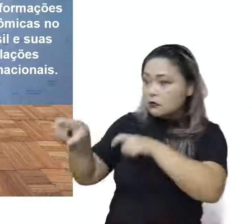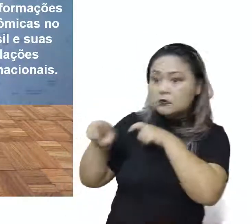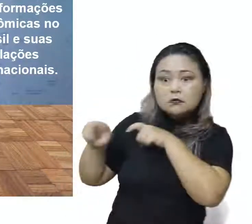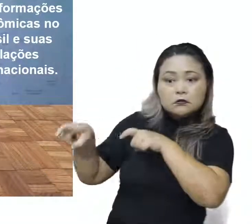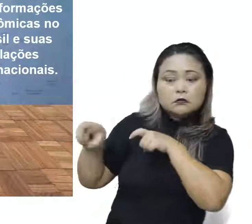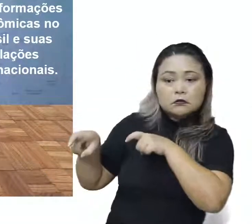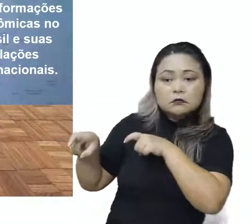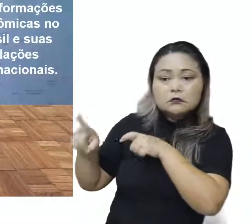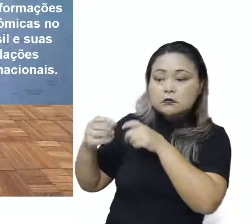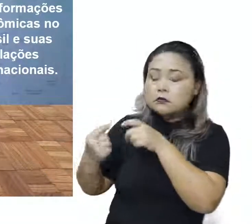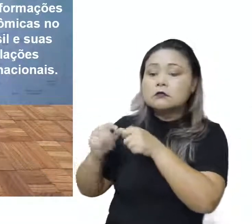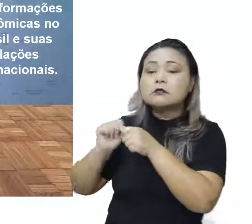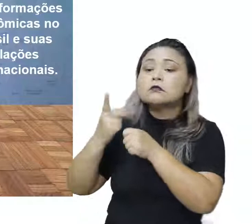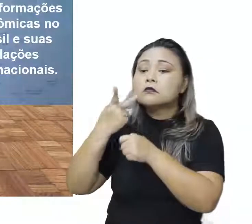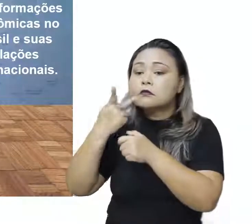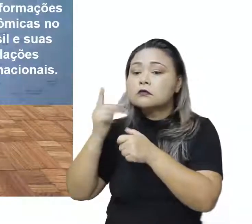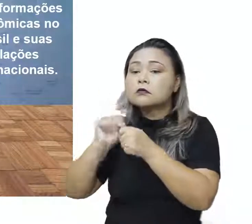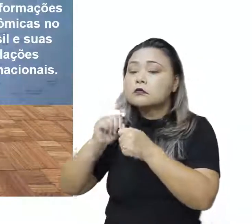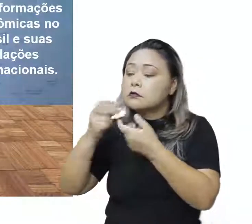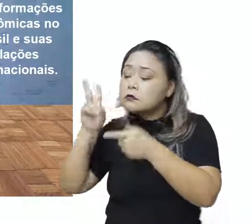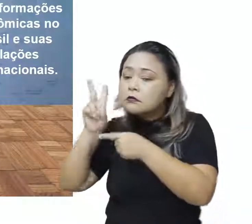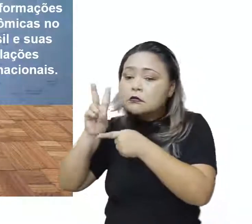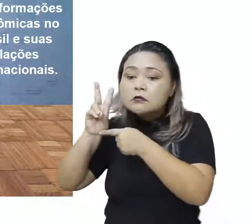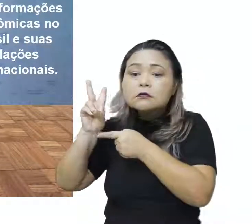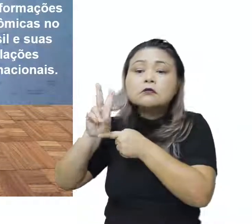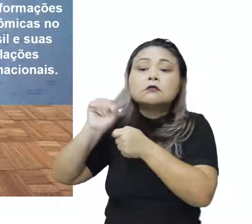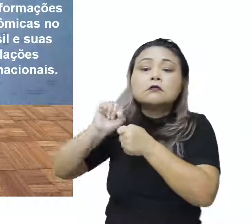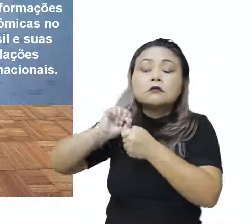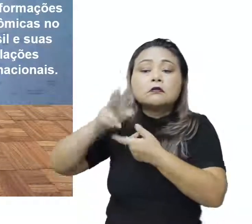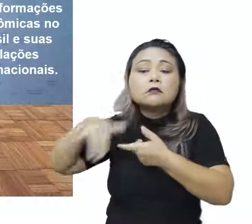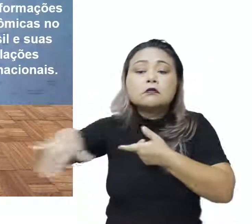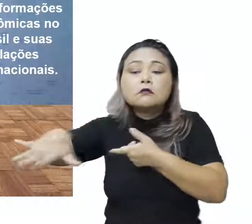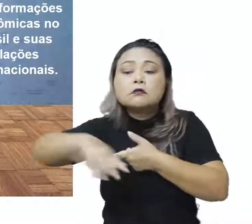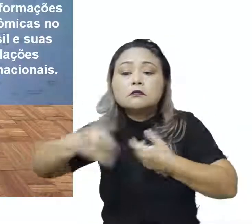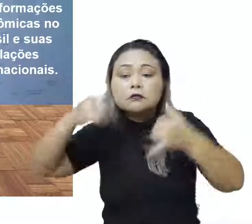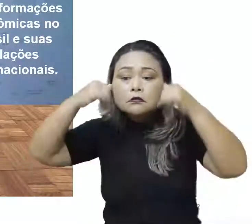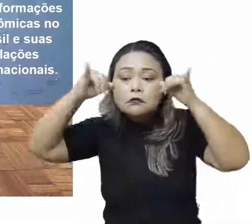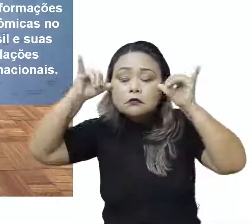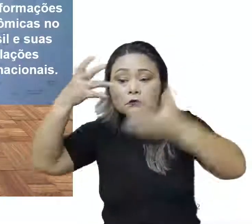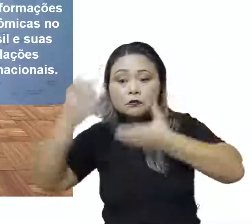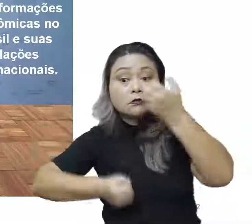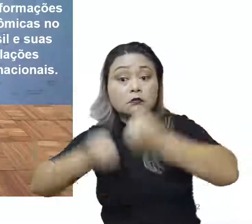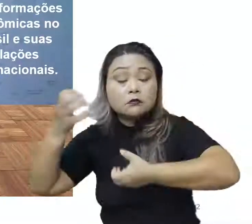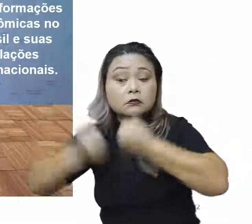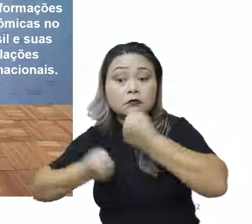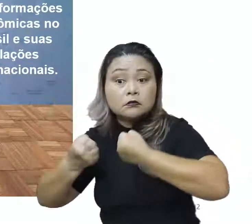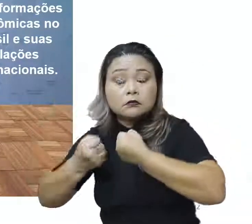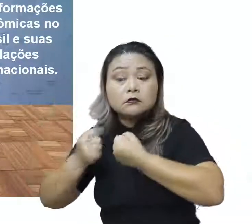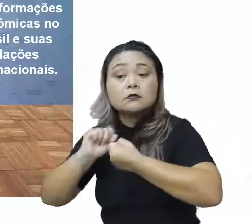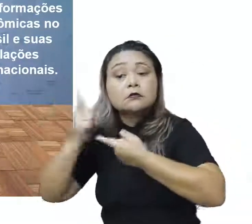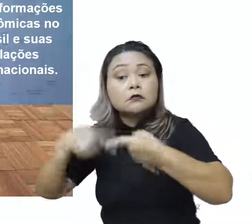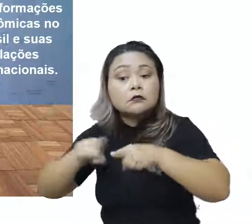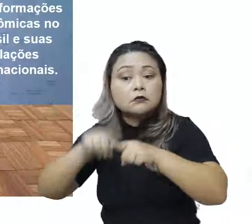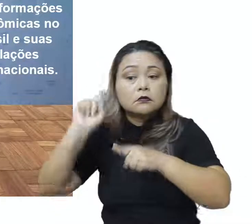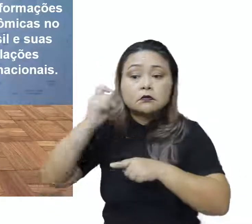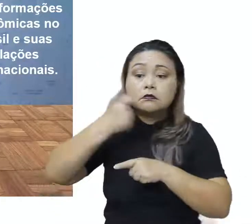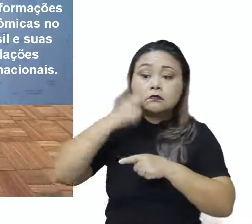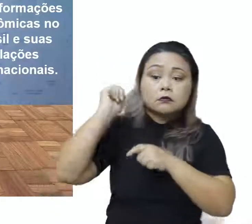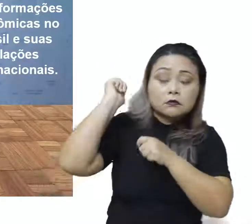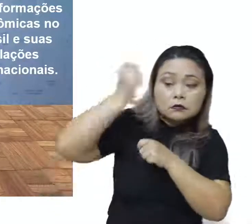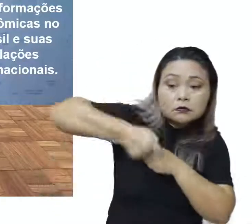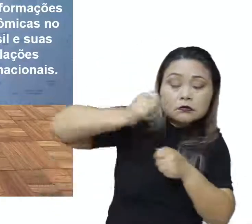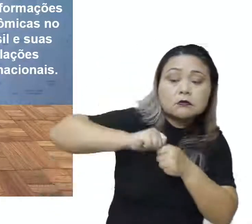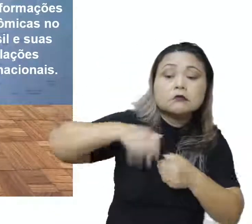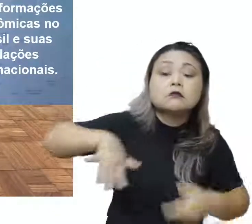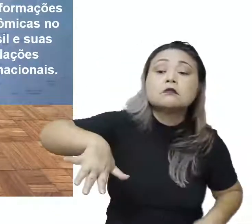agricultor, o seu pai criador de gado, leite, por que não falar da pesca? Isso faz parte